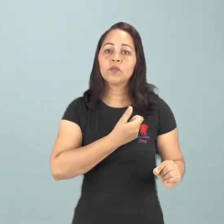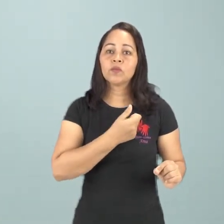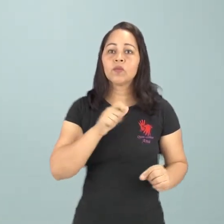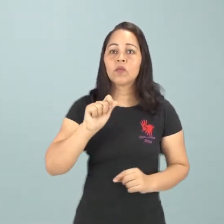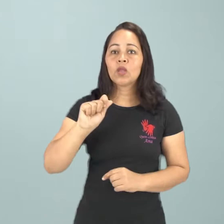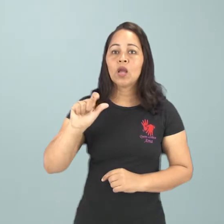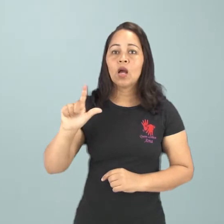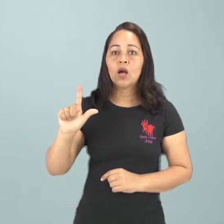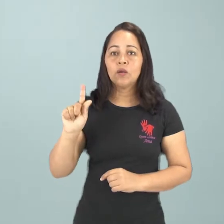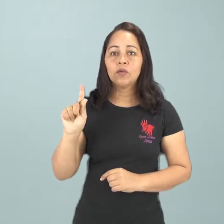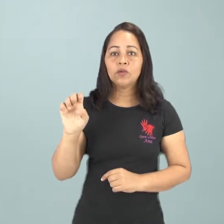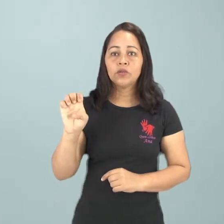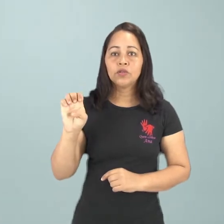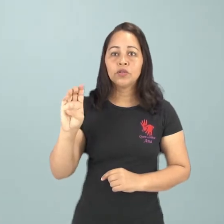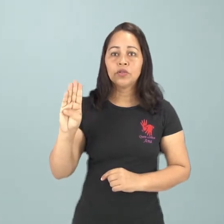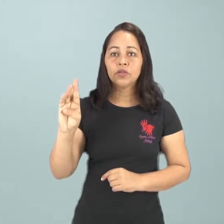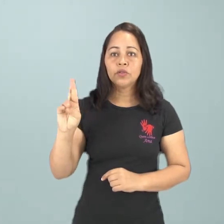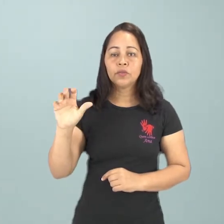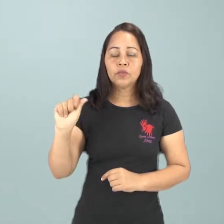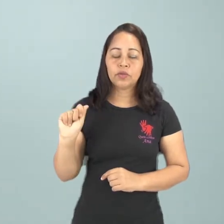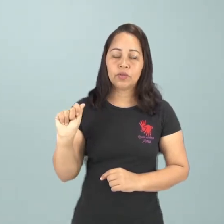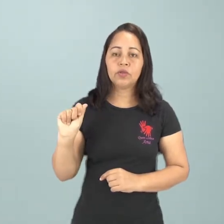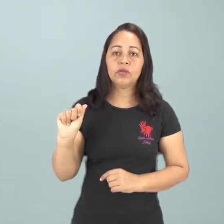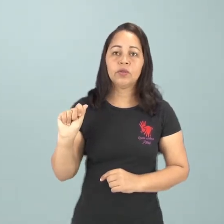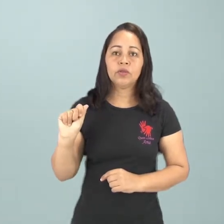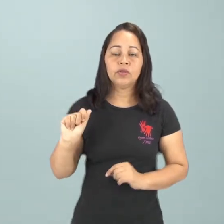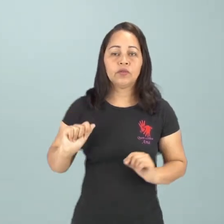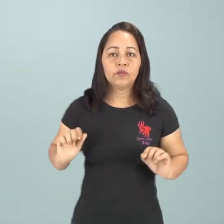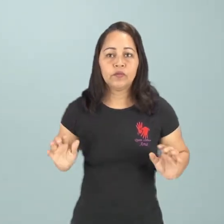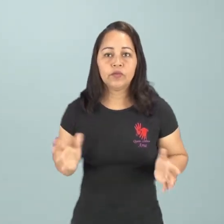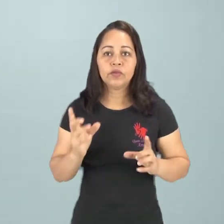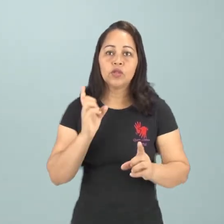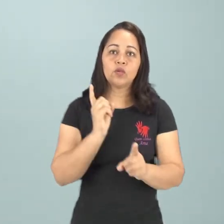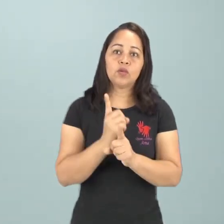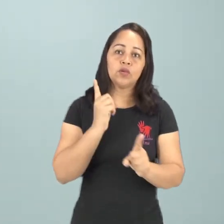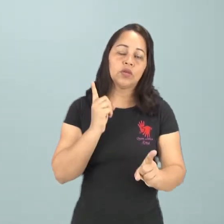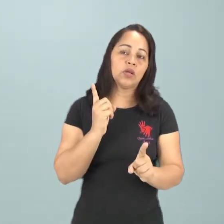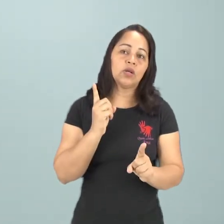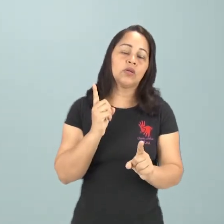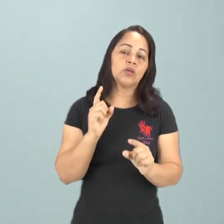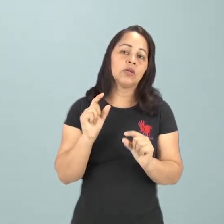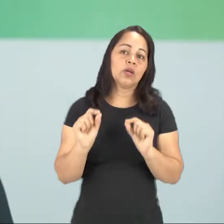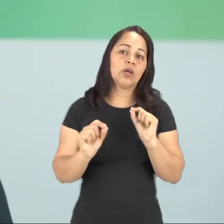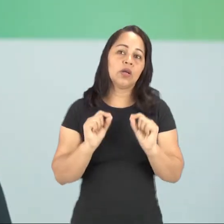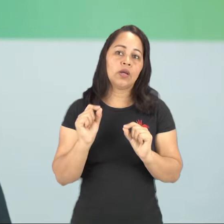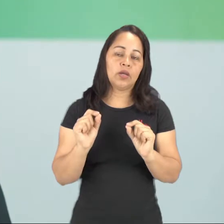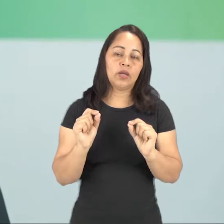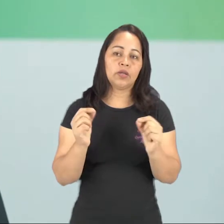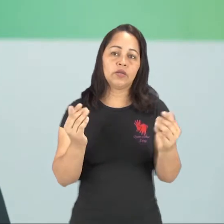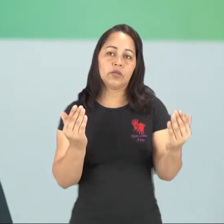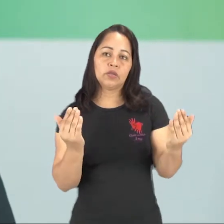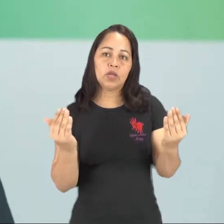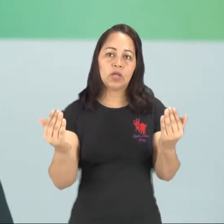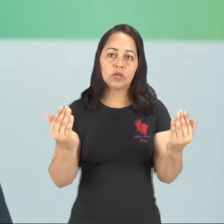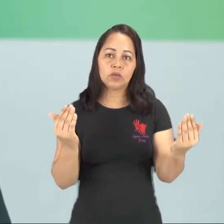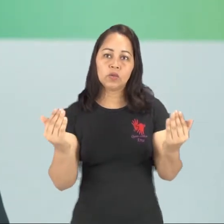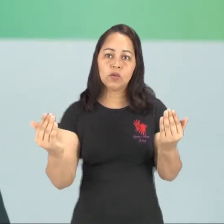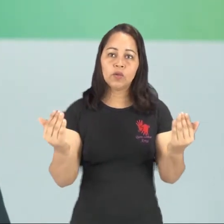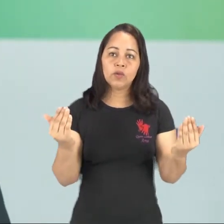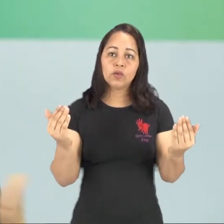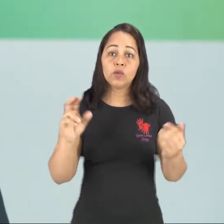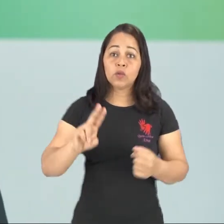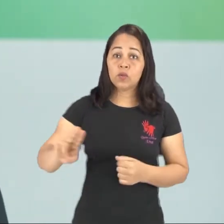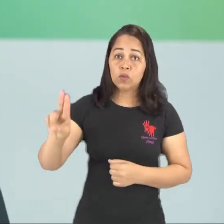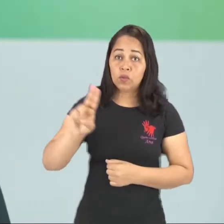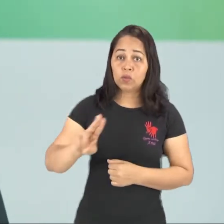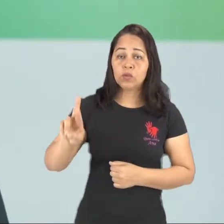álgebra, onde ela vai trabalhar também e são encontrados relações com o uso